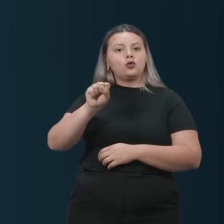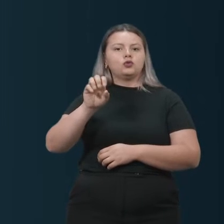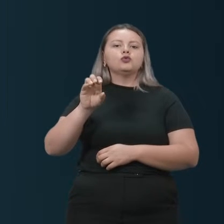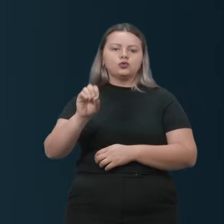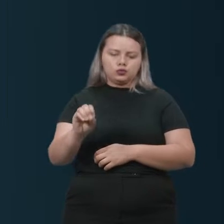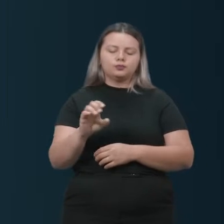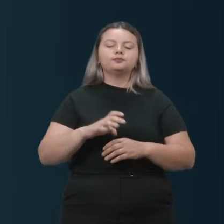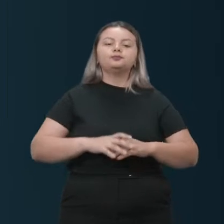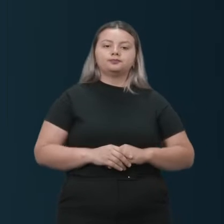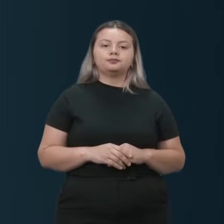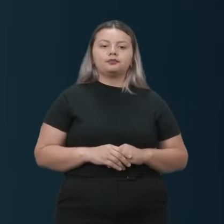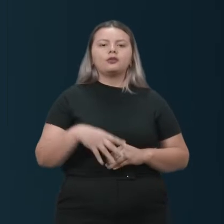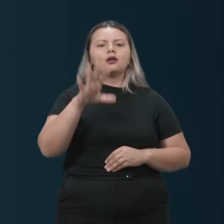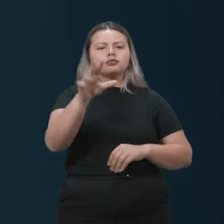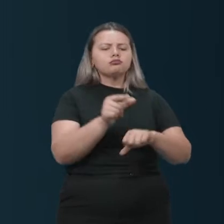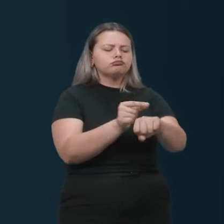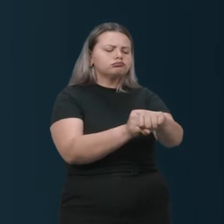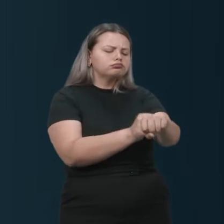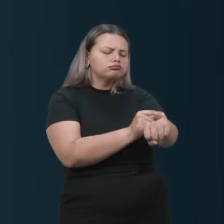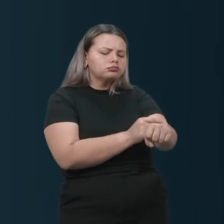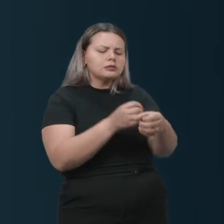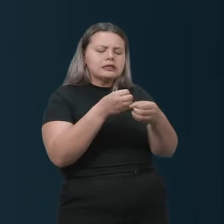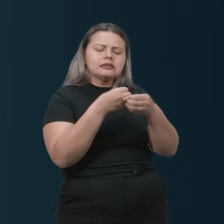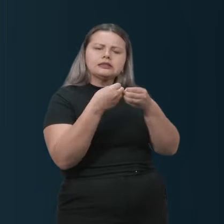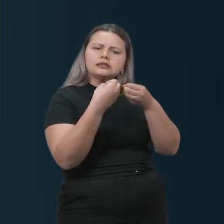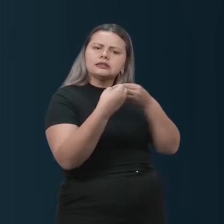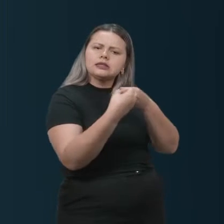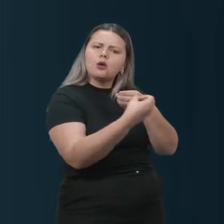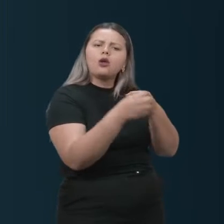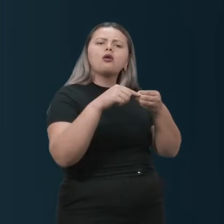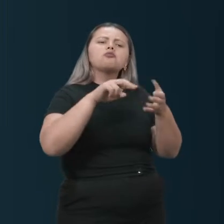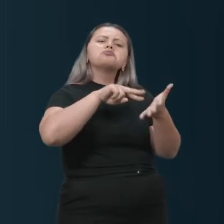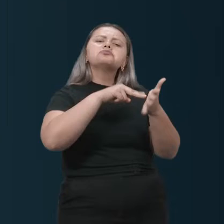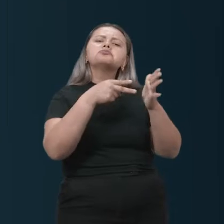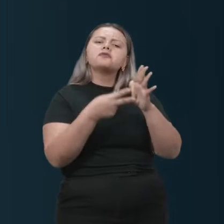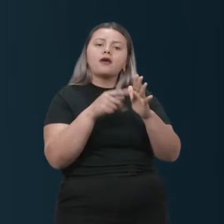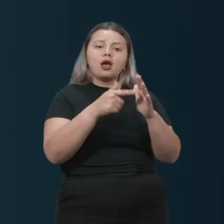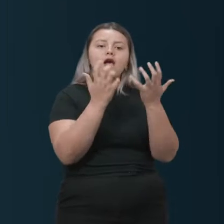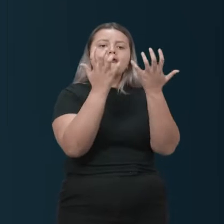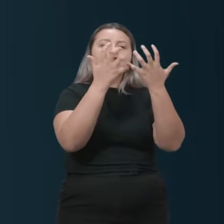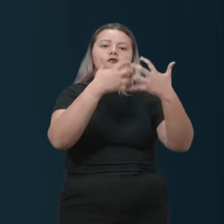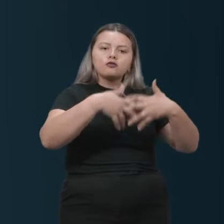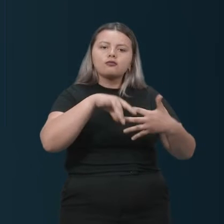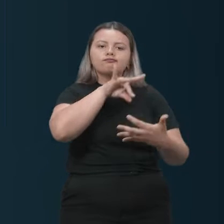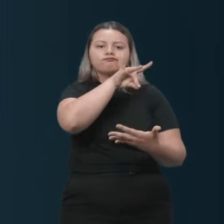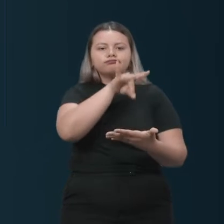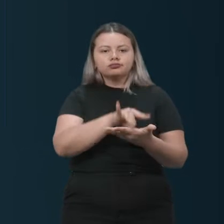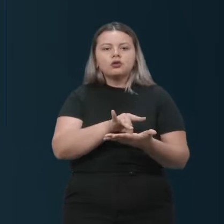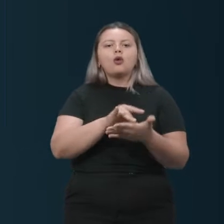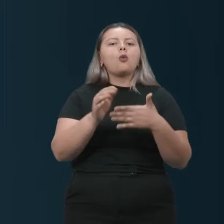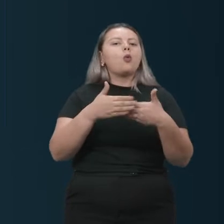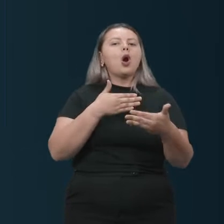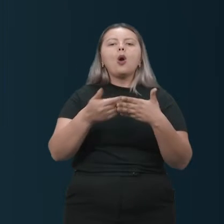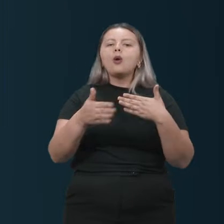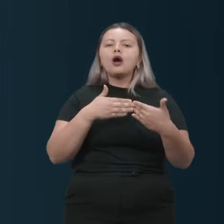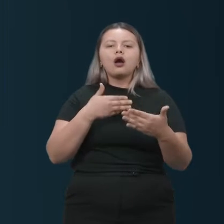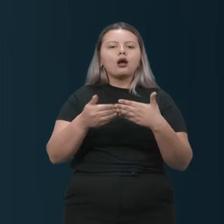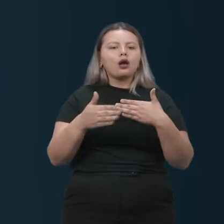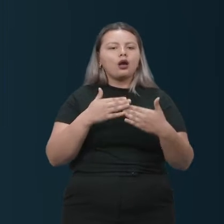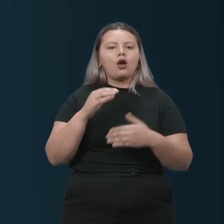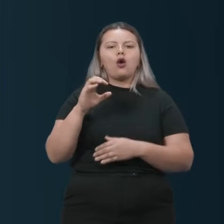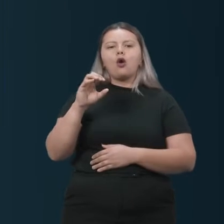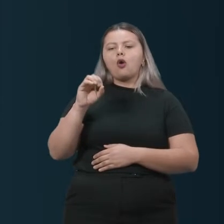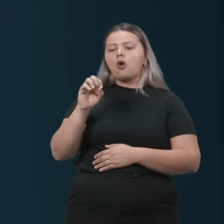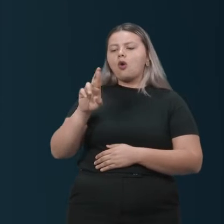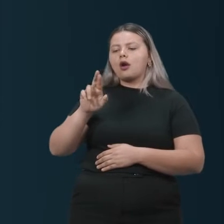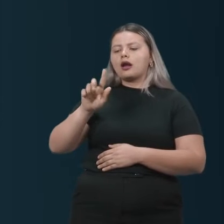As células são as unidades básicas que levam ao funcionamento dos organismos vivos. Desde